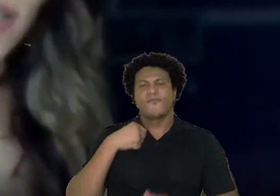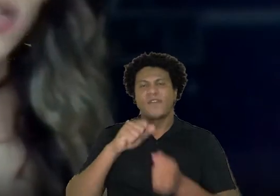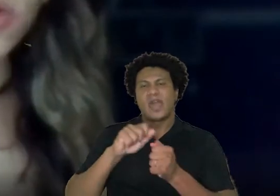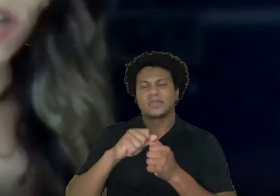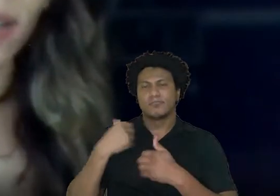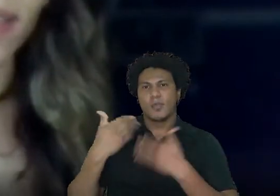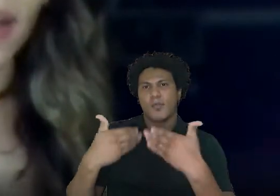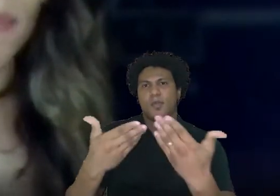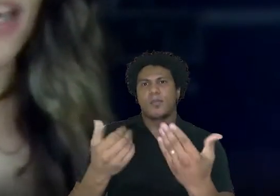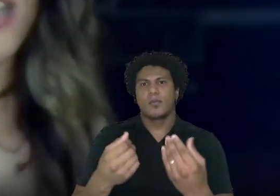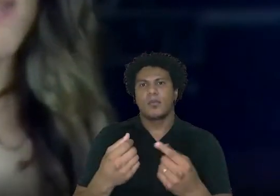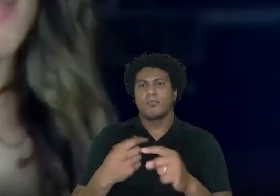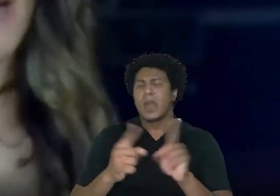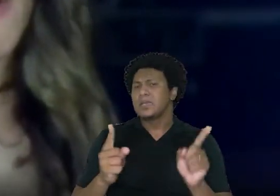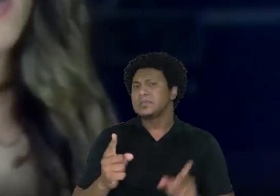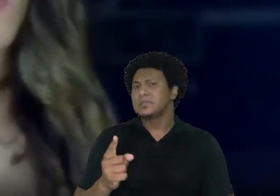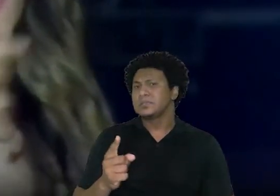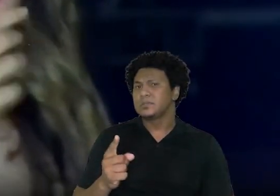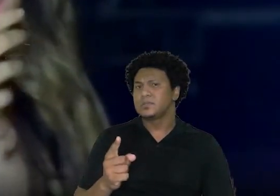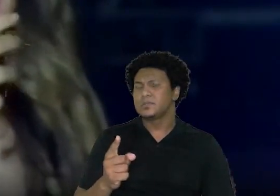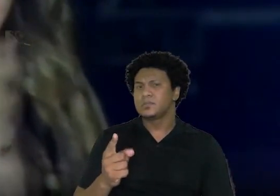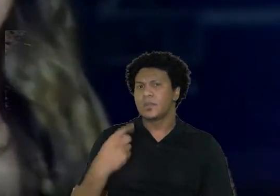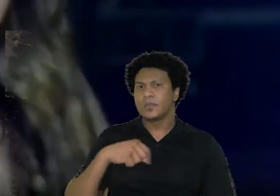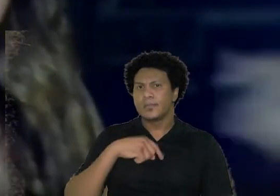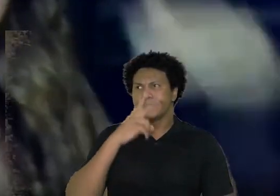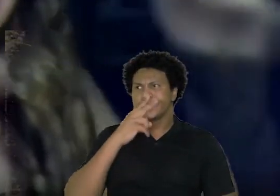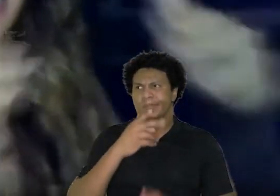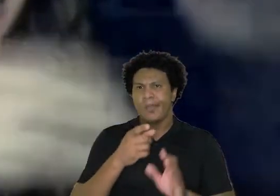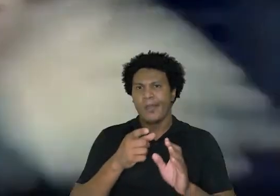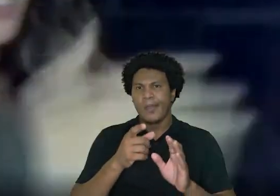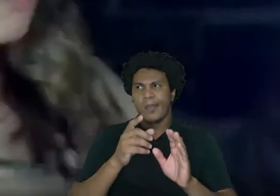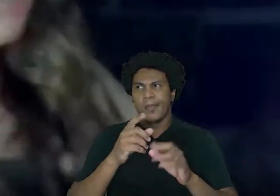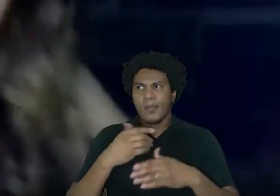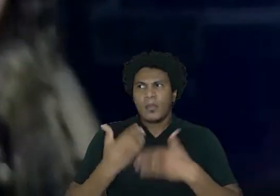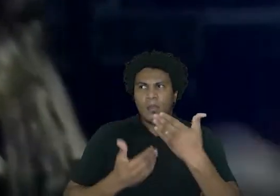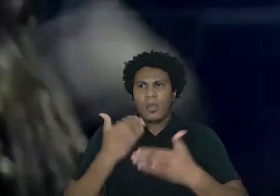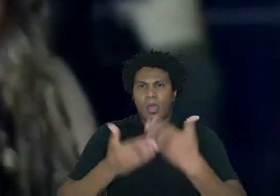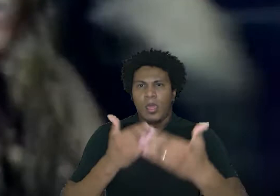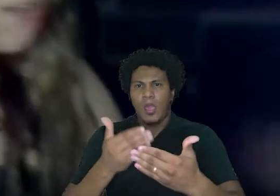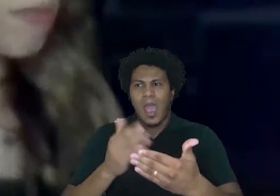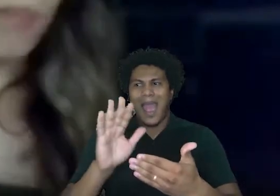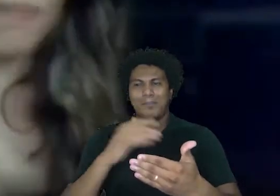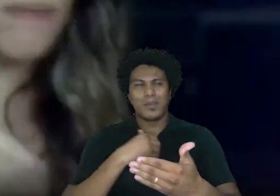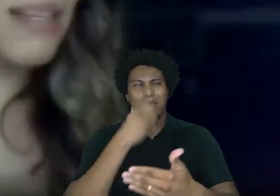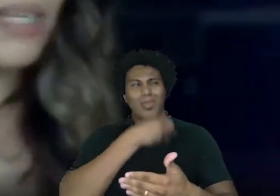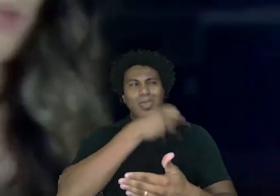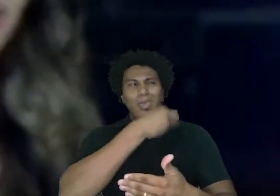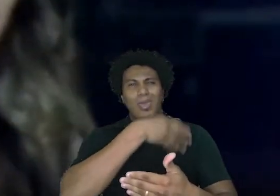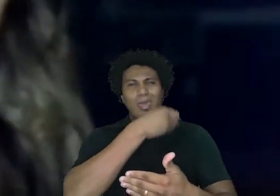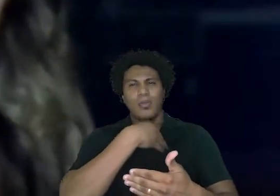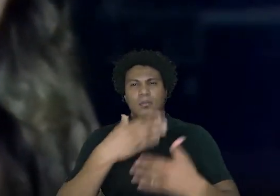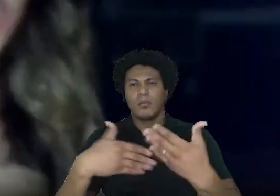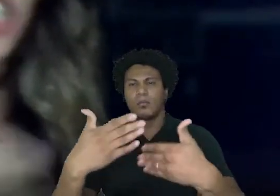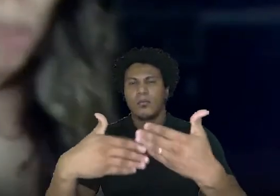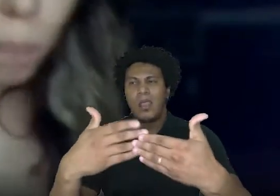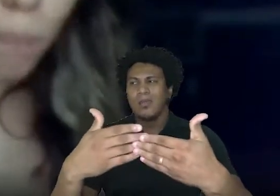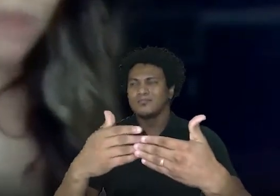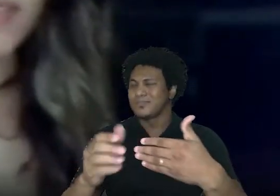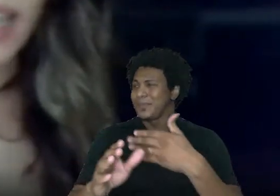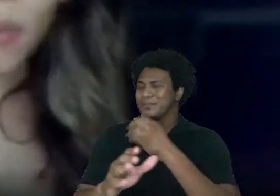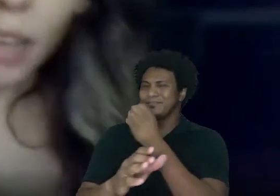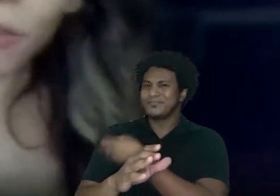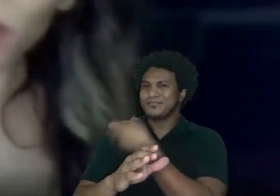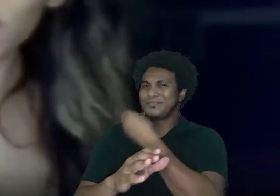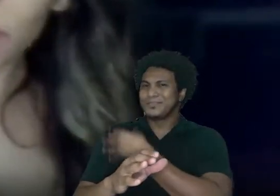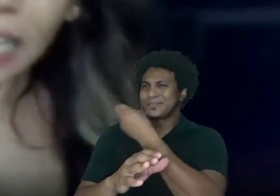que a gente assegura. Porque a gente, tal hora, eu fico pensando, a gente está querendo caminhar mesmo, né? Produzir, criar e bora para cima, mas a gente